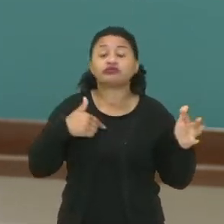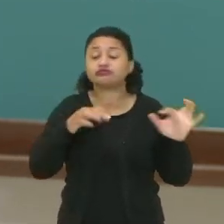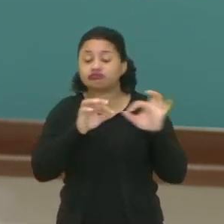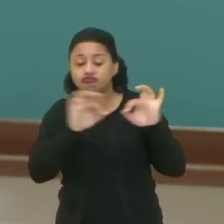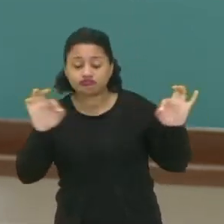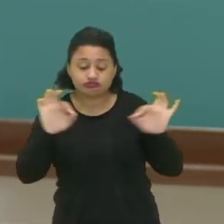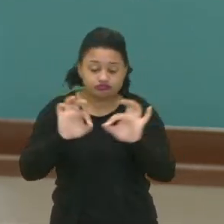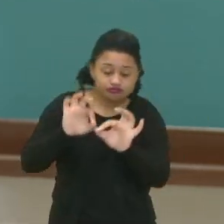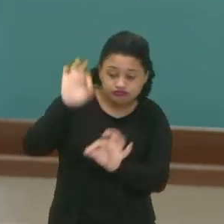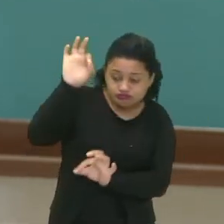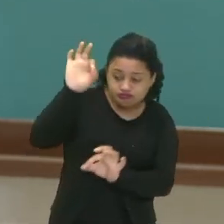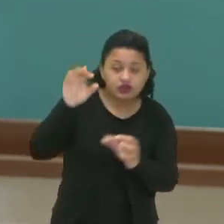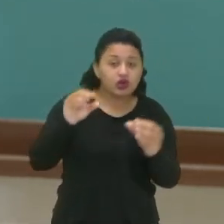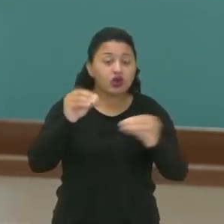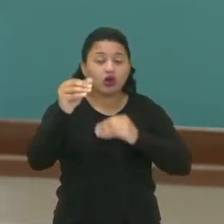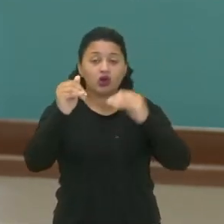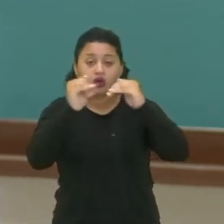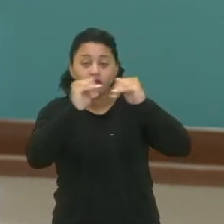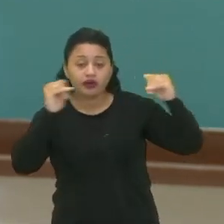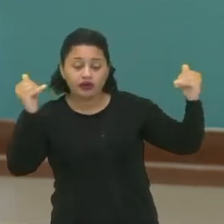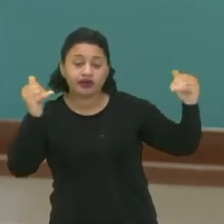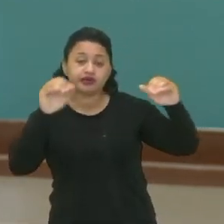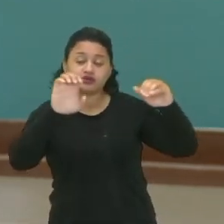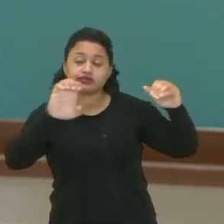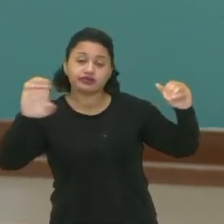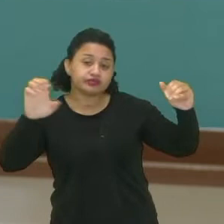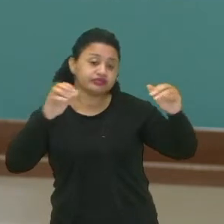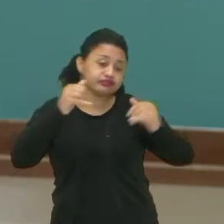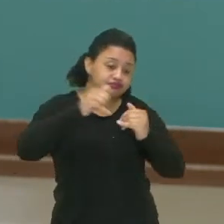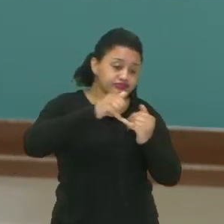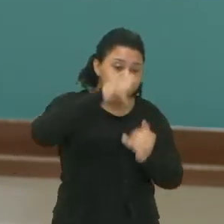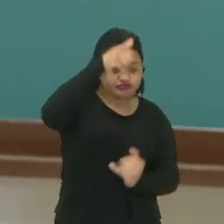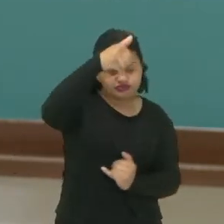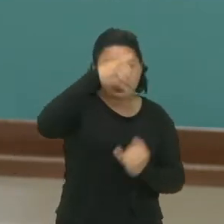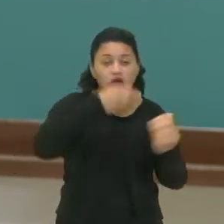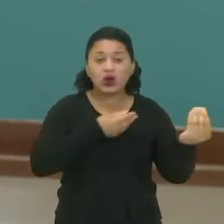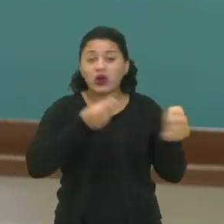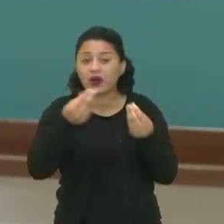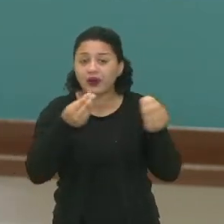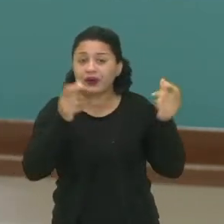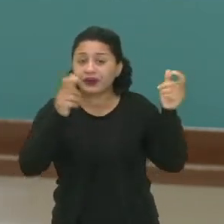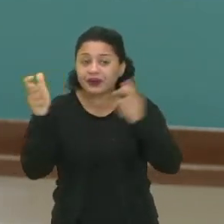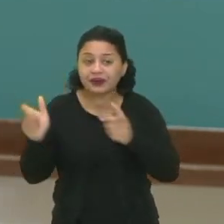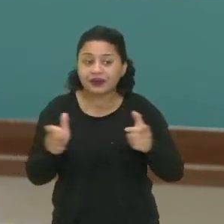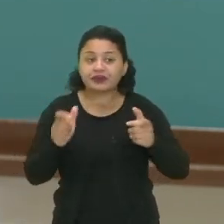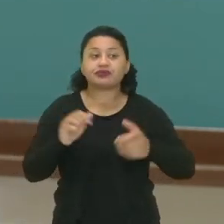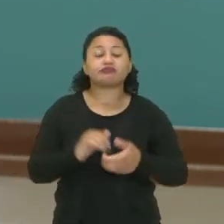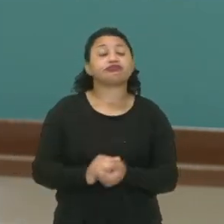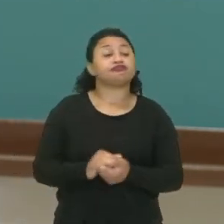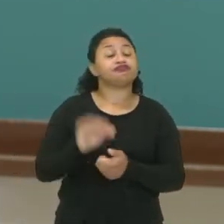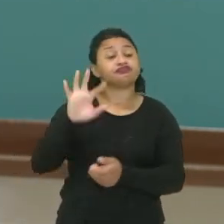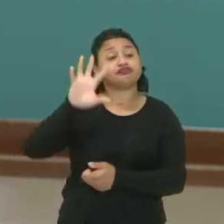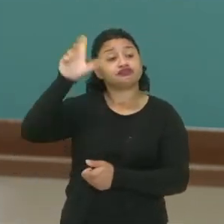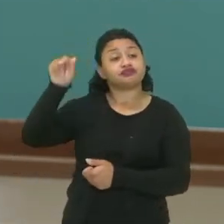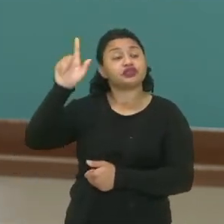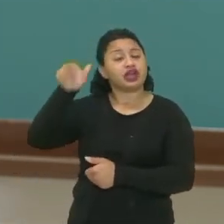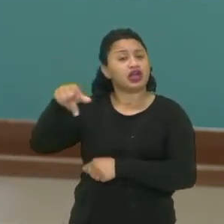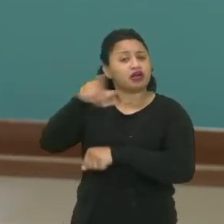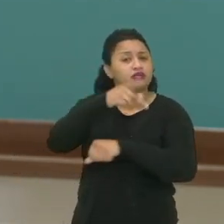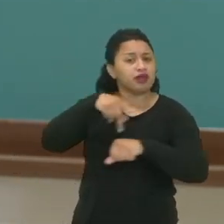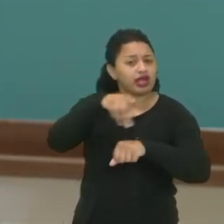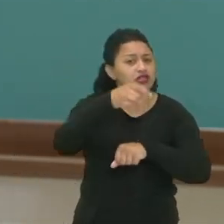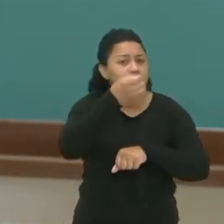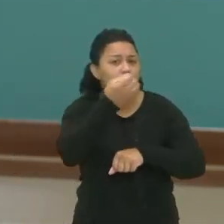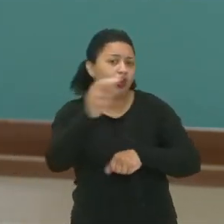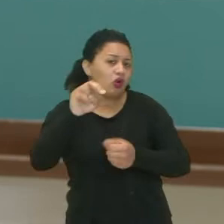em questão de linha do Equador, linha do meridiano de Greenwich, ok? A África é um país ou é um continente? E aí? É